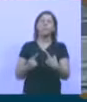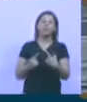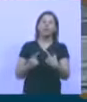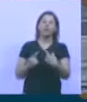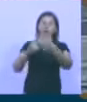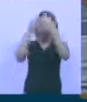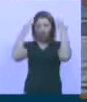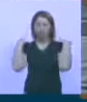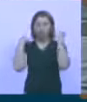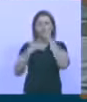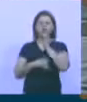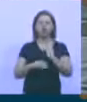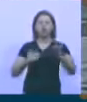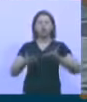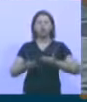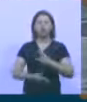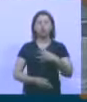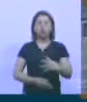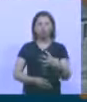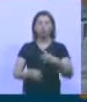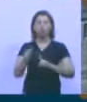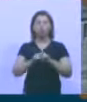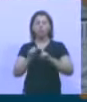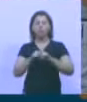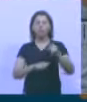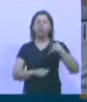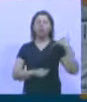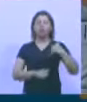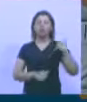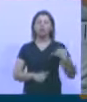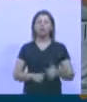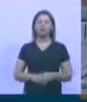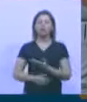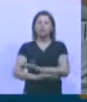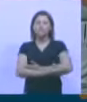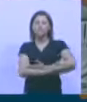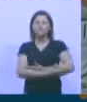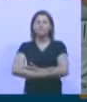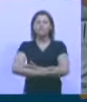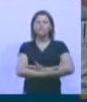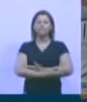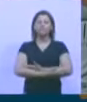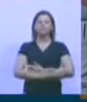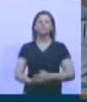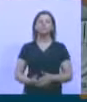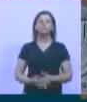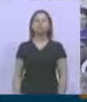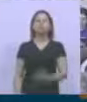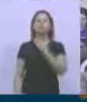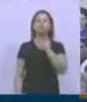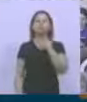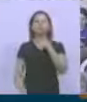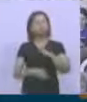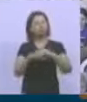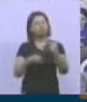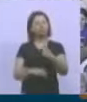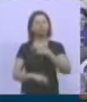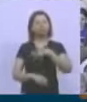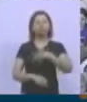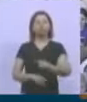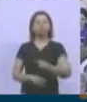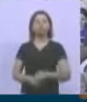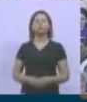aquele bebê, que agora tinha 4 meses de idade, and since its birth it had not slept. O